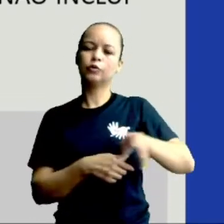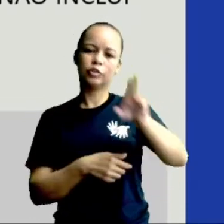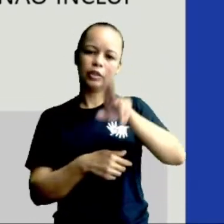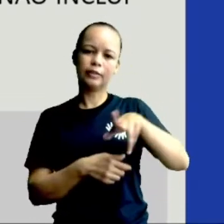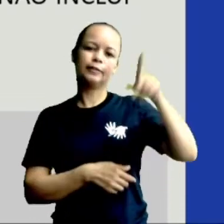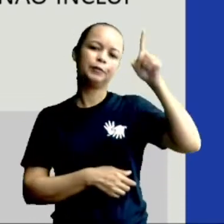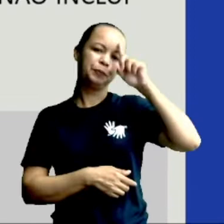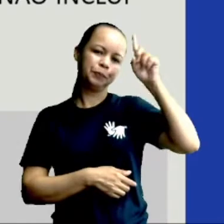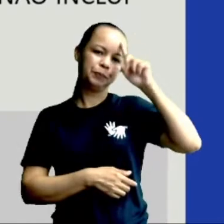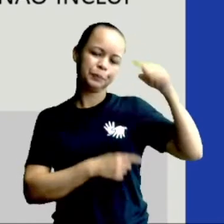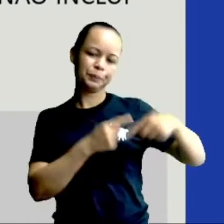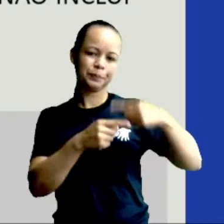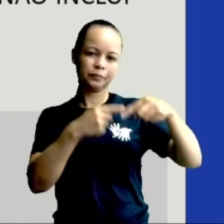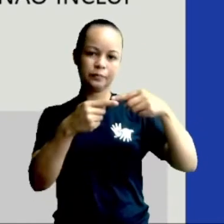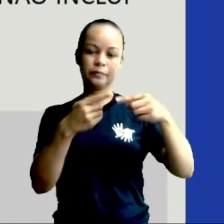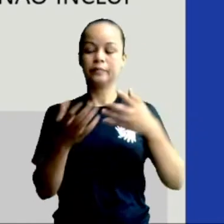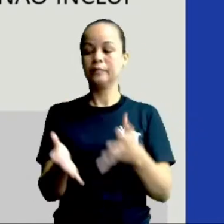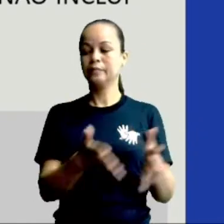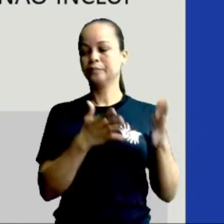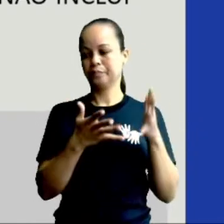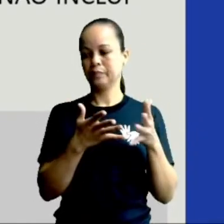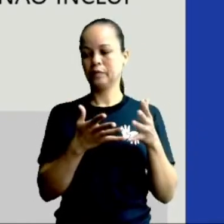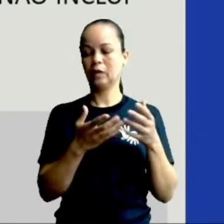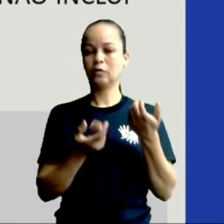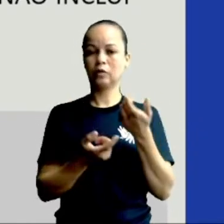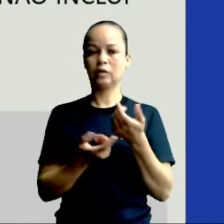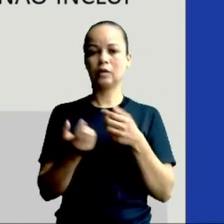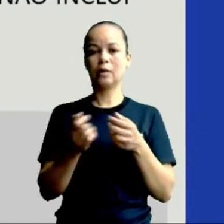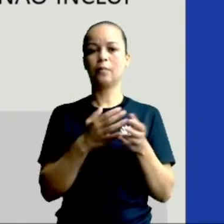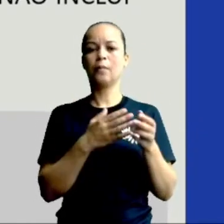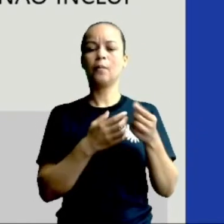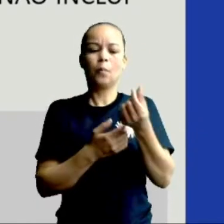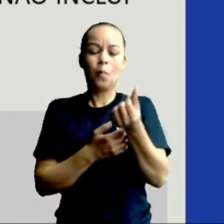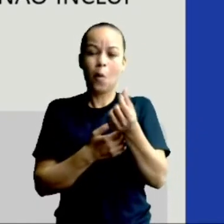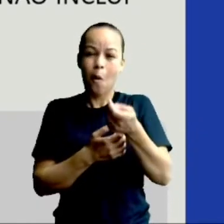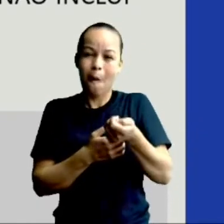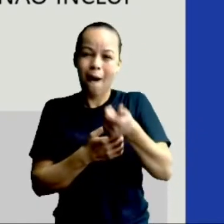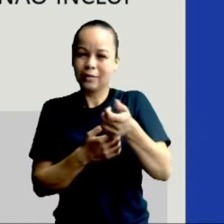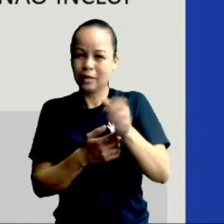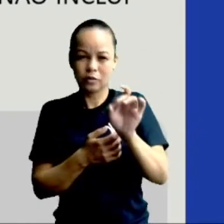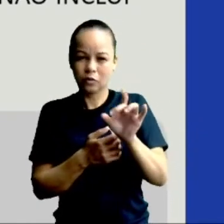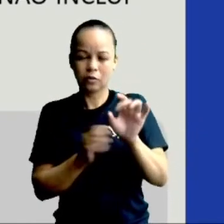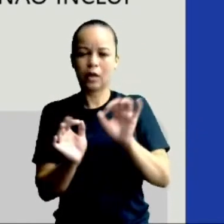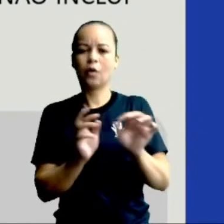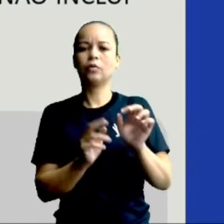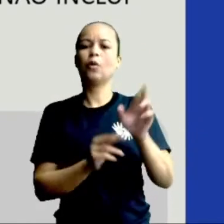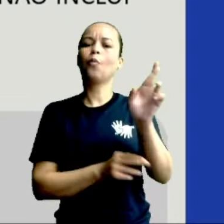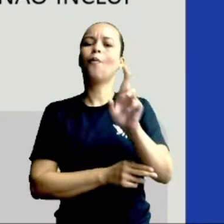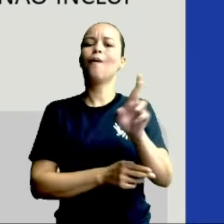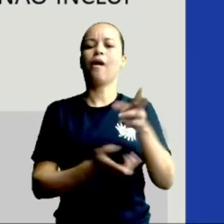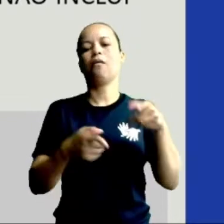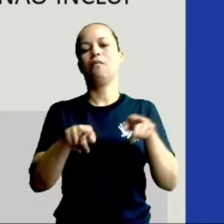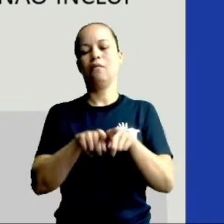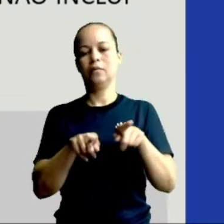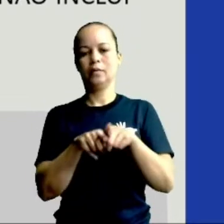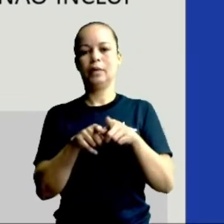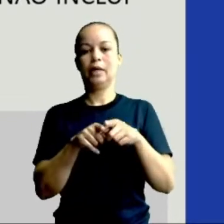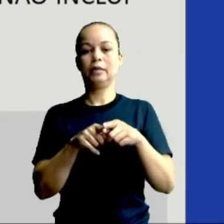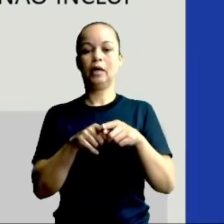dinheiro não inclui só moedas, mas também as cédulas do real. Então, a gente tem aí a Casa da Moeda, que faz